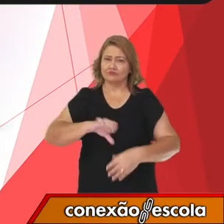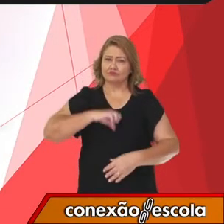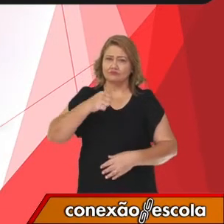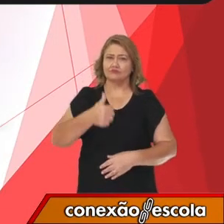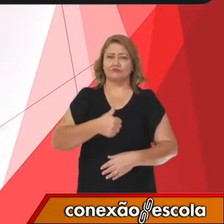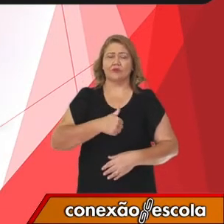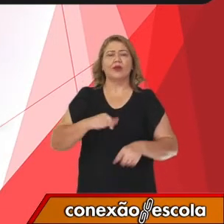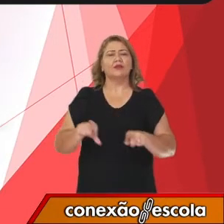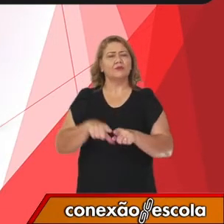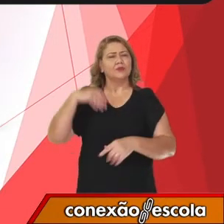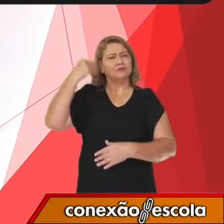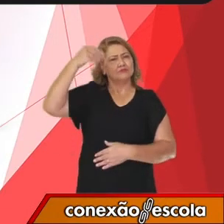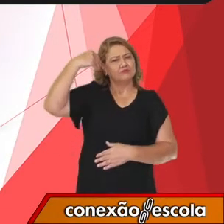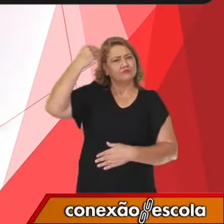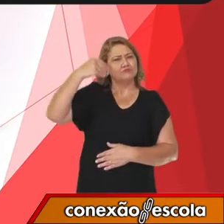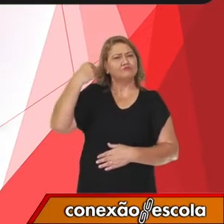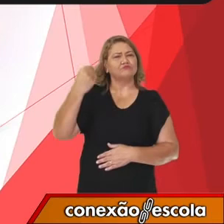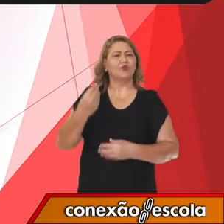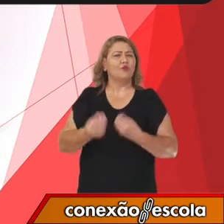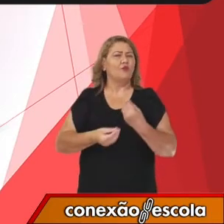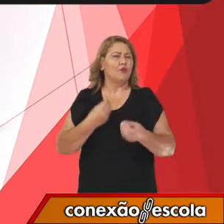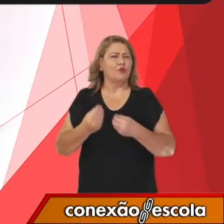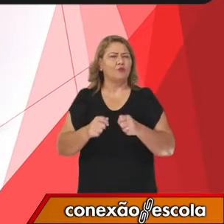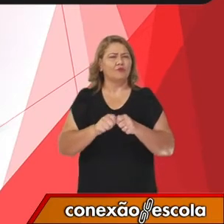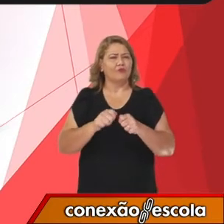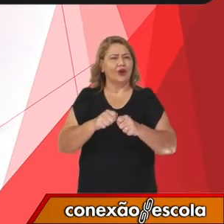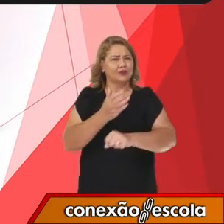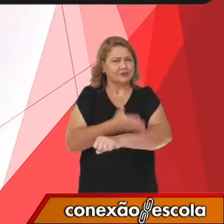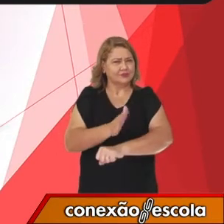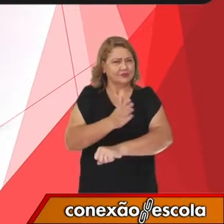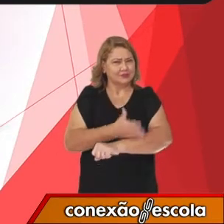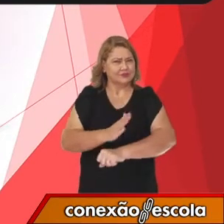e experimentação e fruição